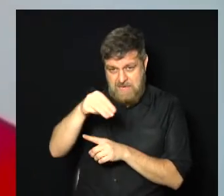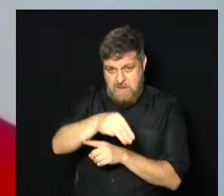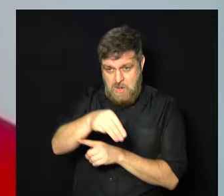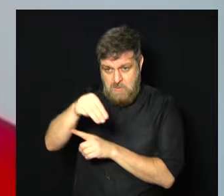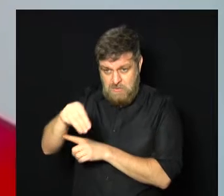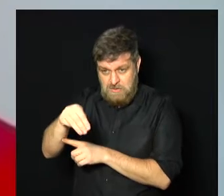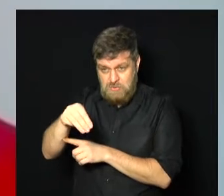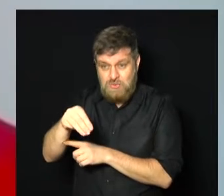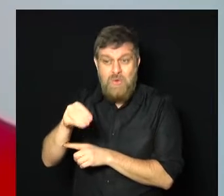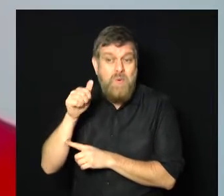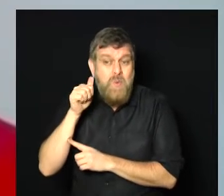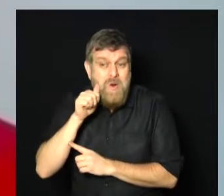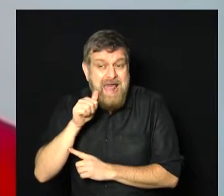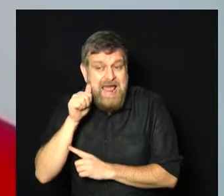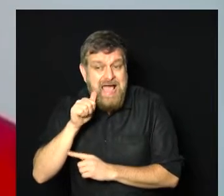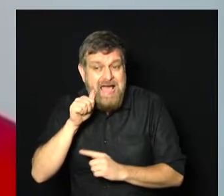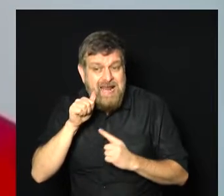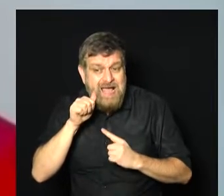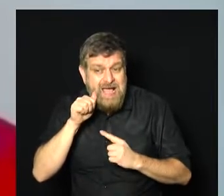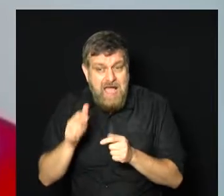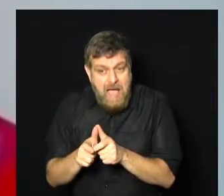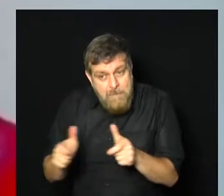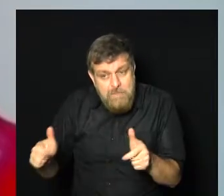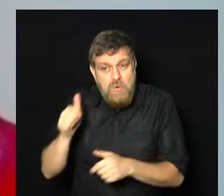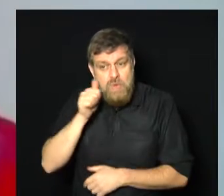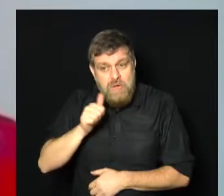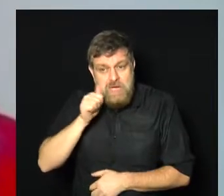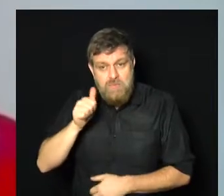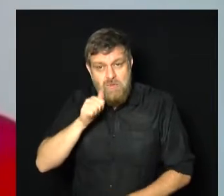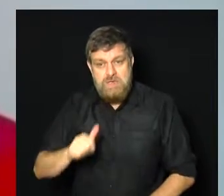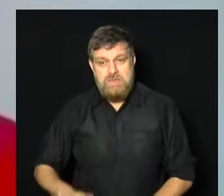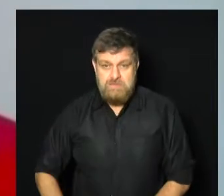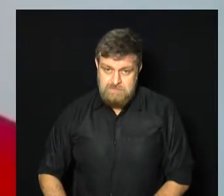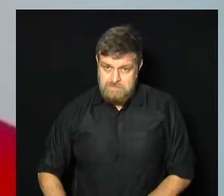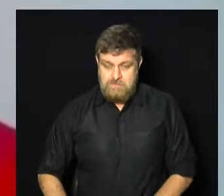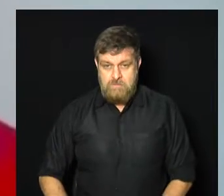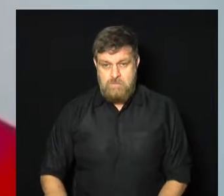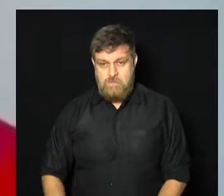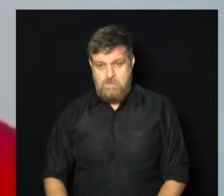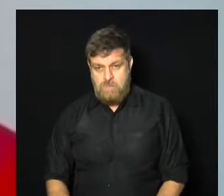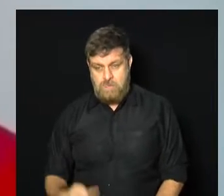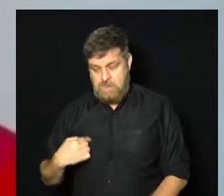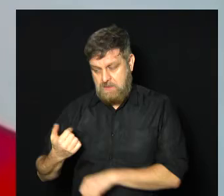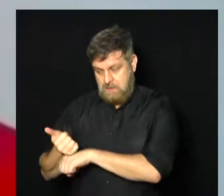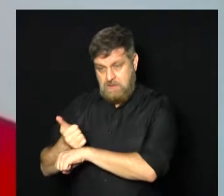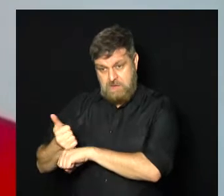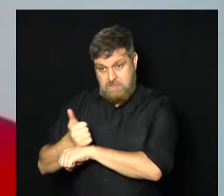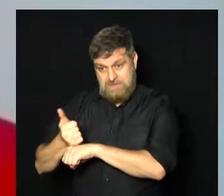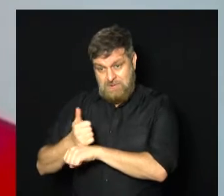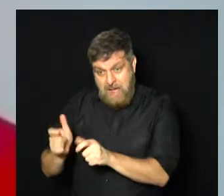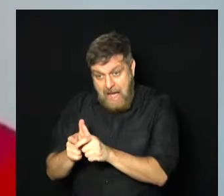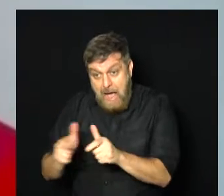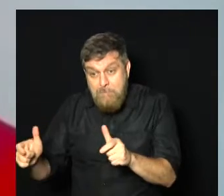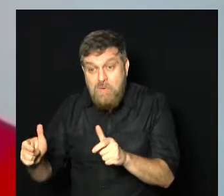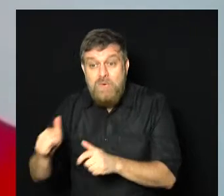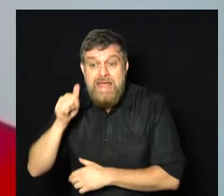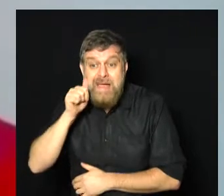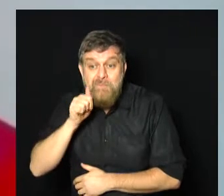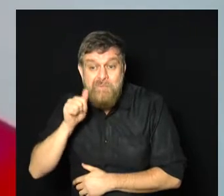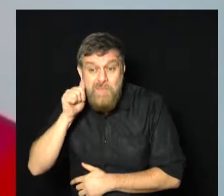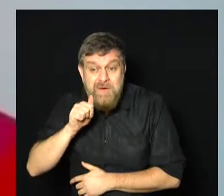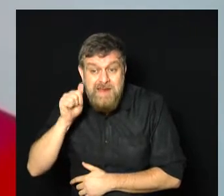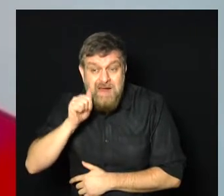no feminino, porque nós mulheres somos a maioria, né? E não à toa, nesse cargo nós somos a maioria formada por